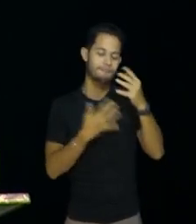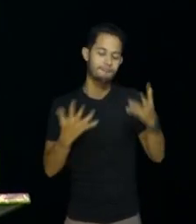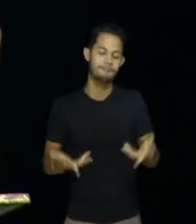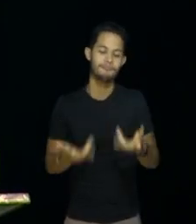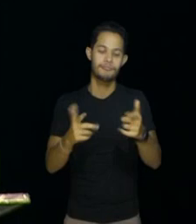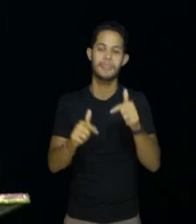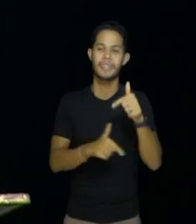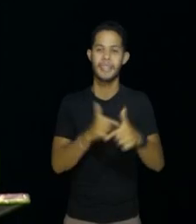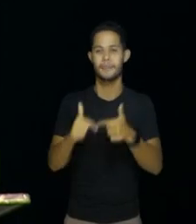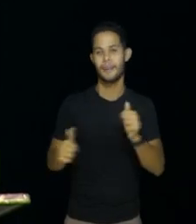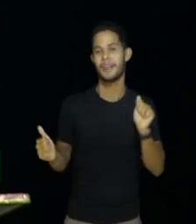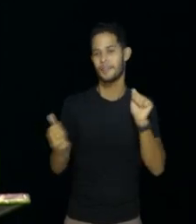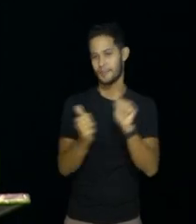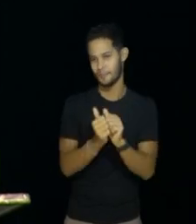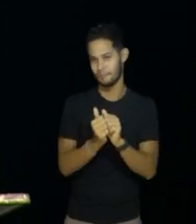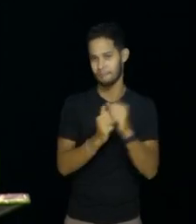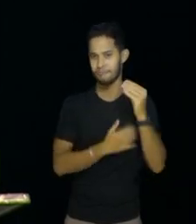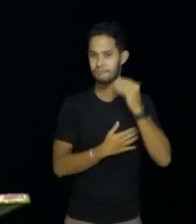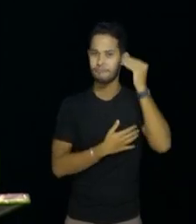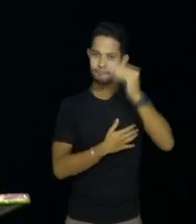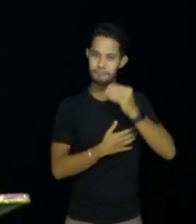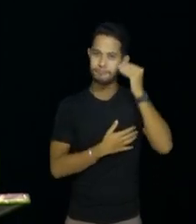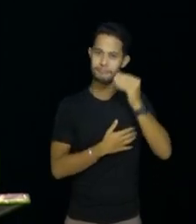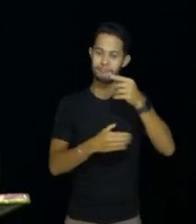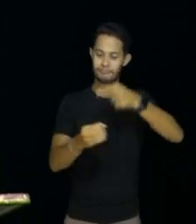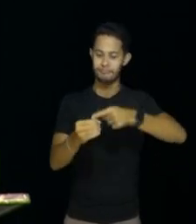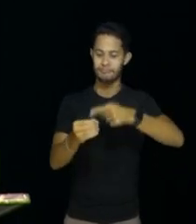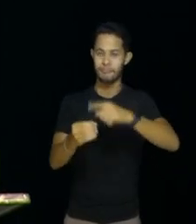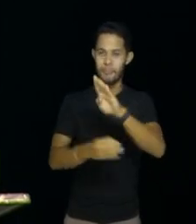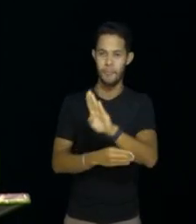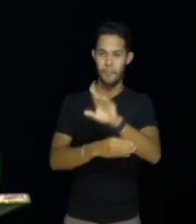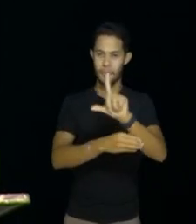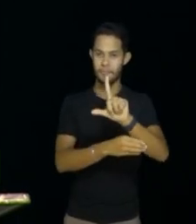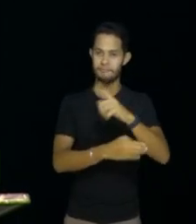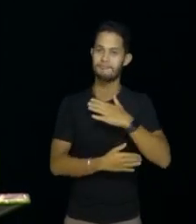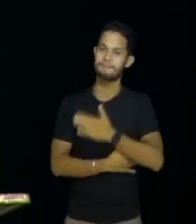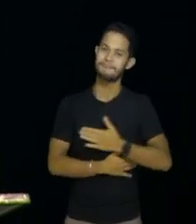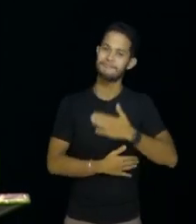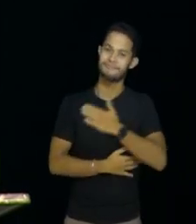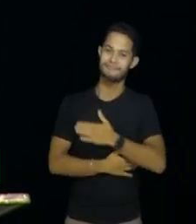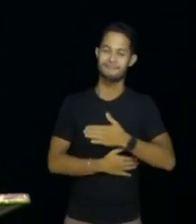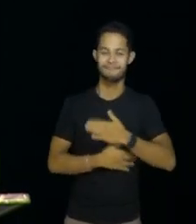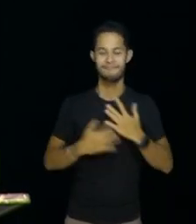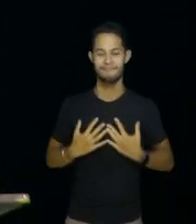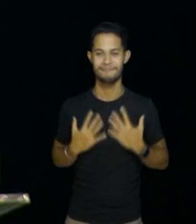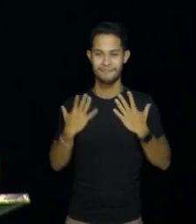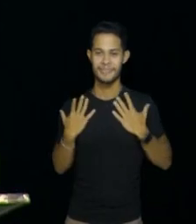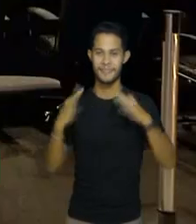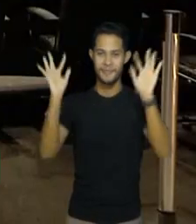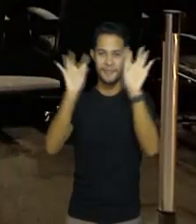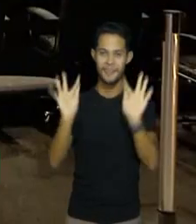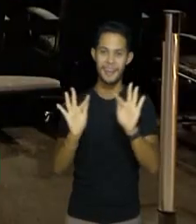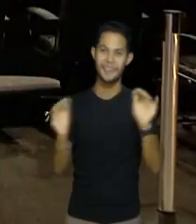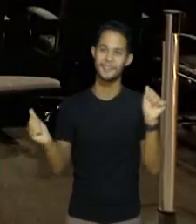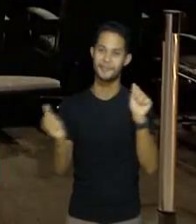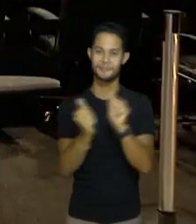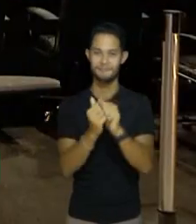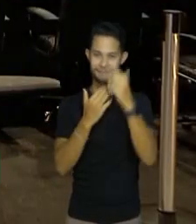ter essa experiência, né, aqui da cidade de Blumenau. Fico muito feliz, muito grato e tamo junto. Um grande abraço.